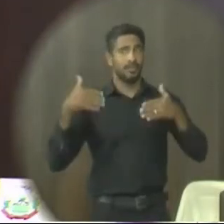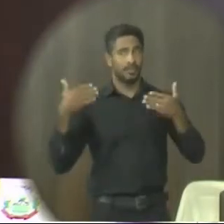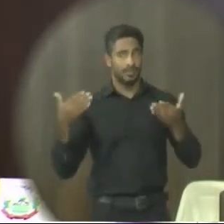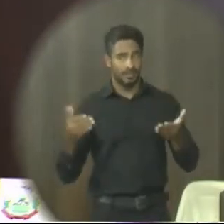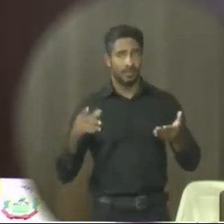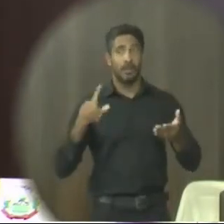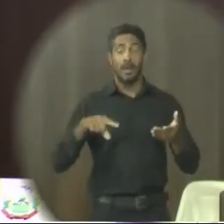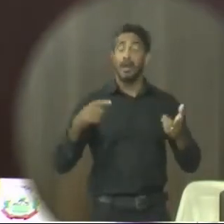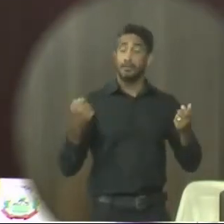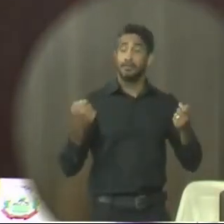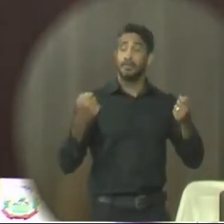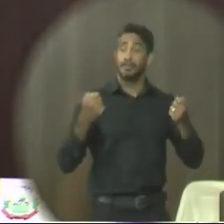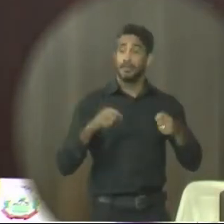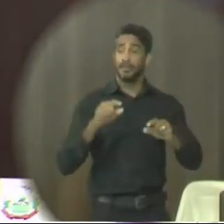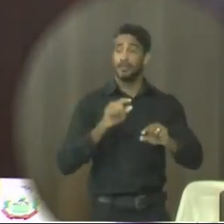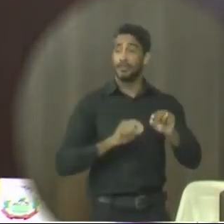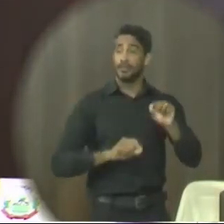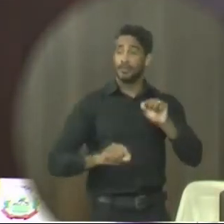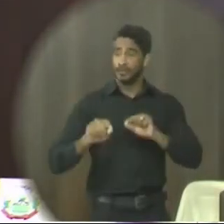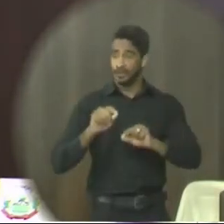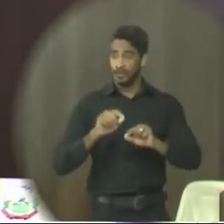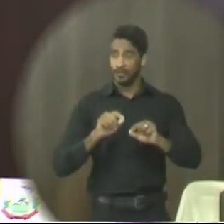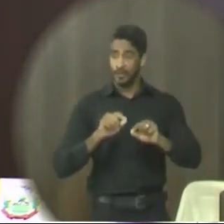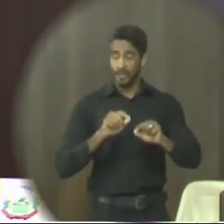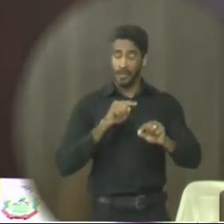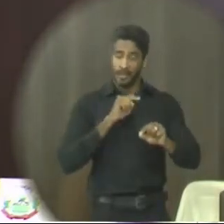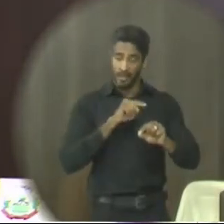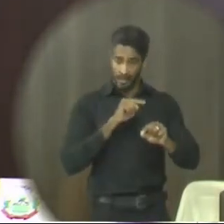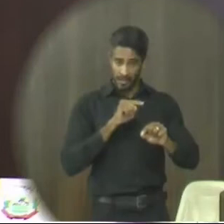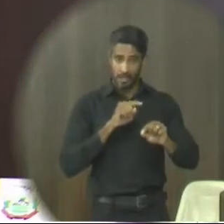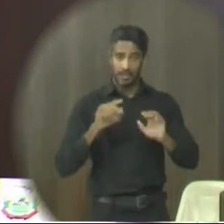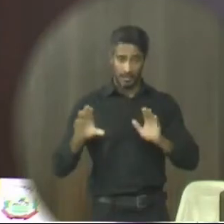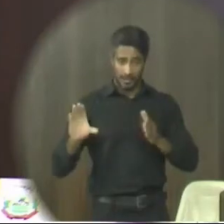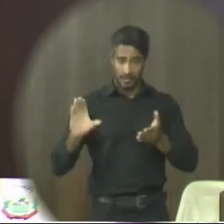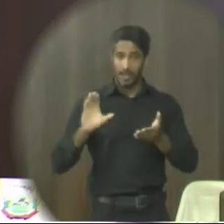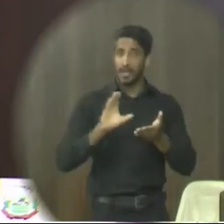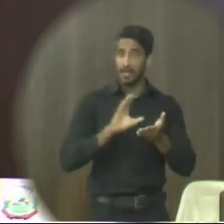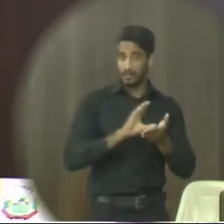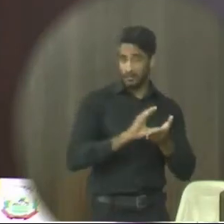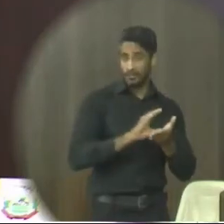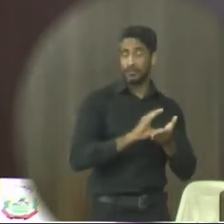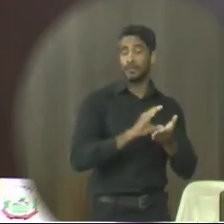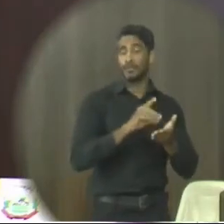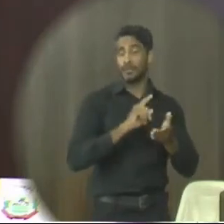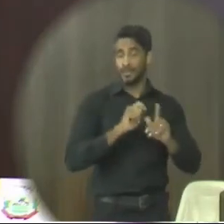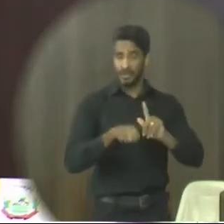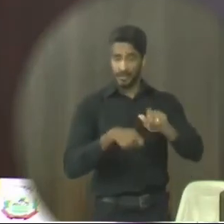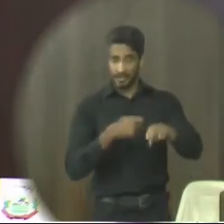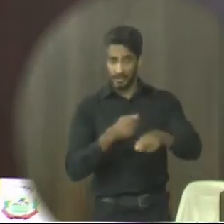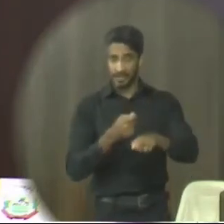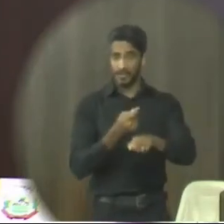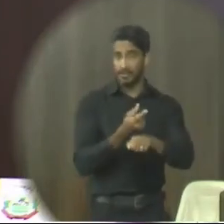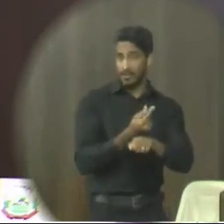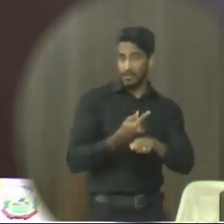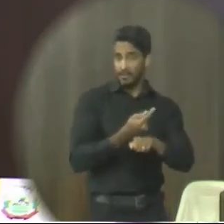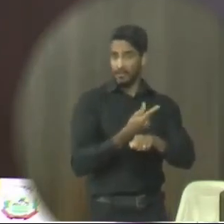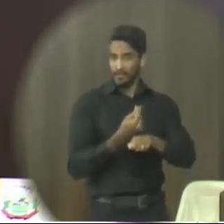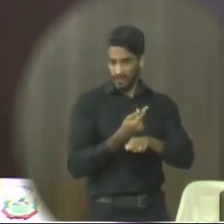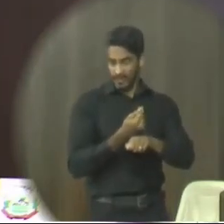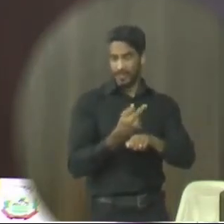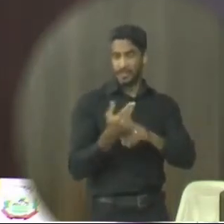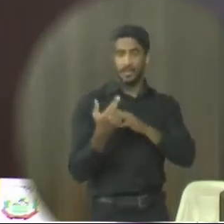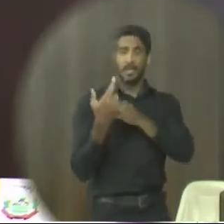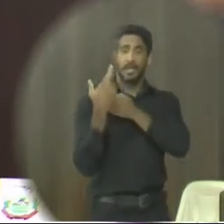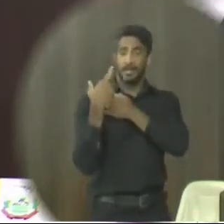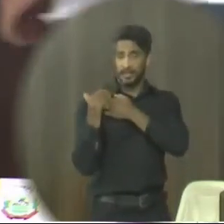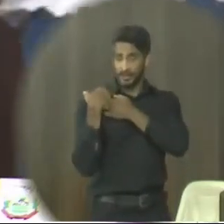faz-se necessário salientar que a ausência dos referidos recursos impede seu cumprimento de gestão financeira